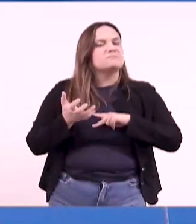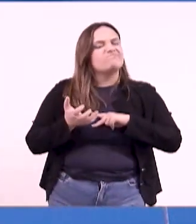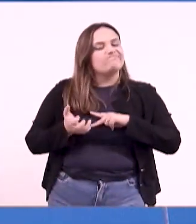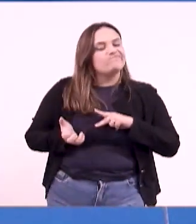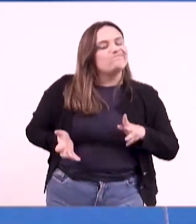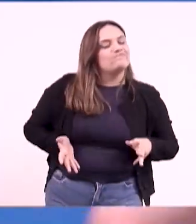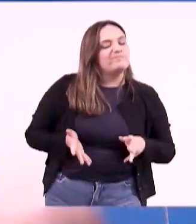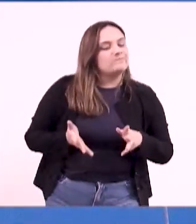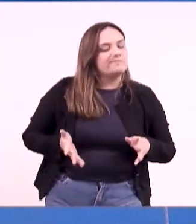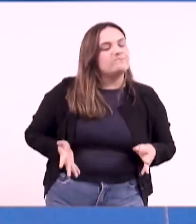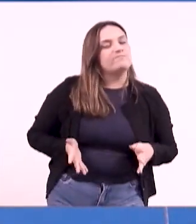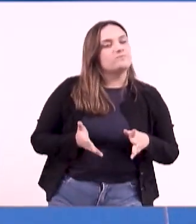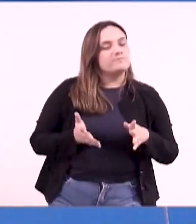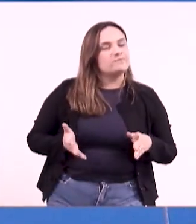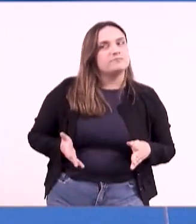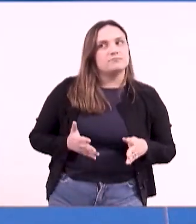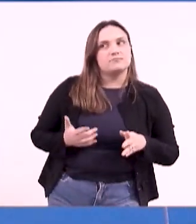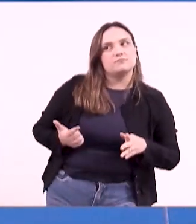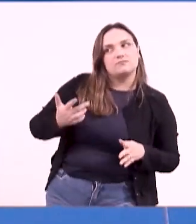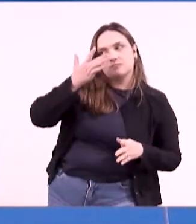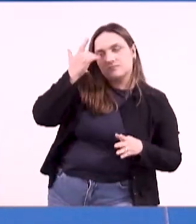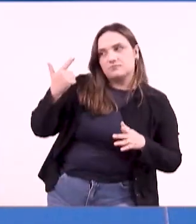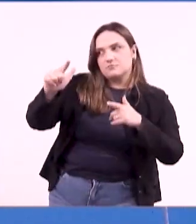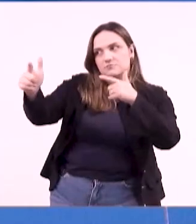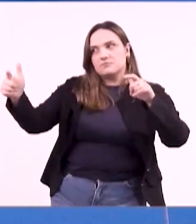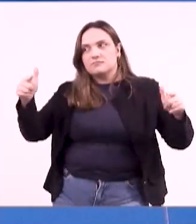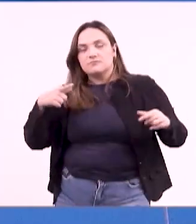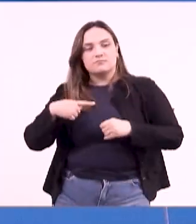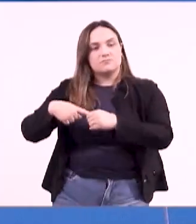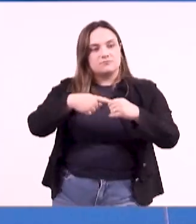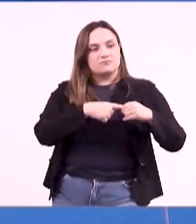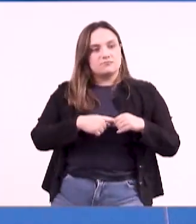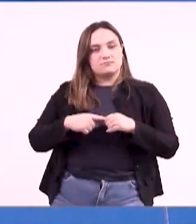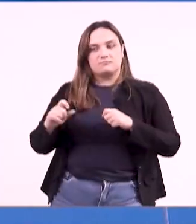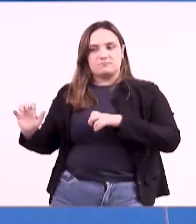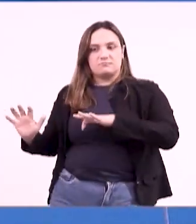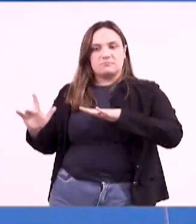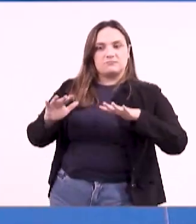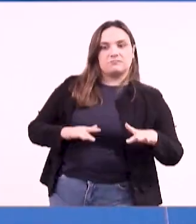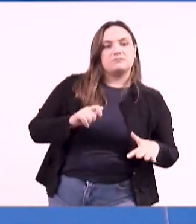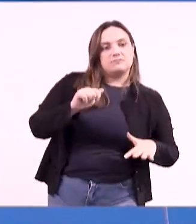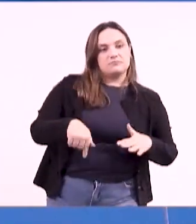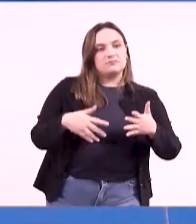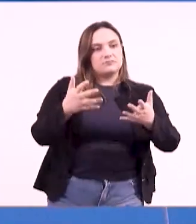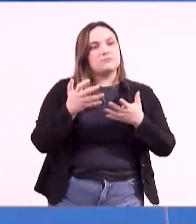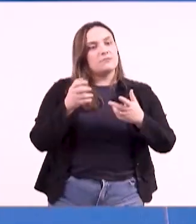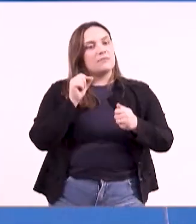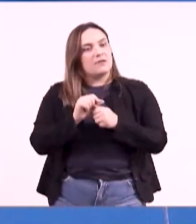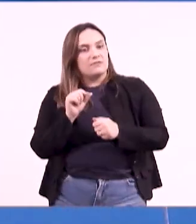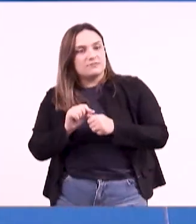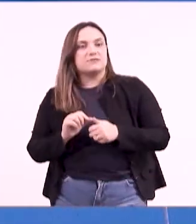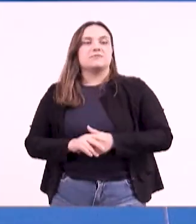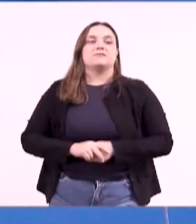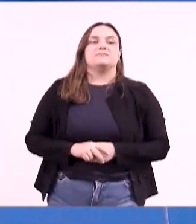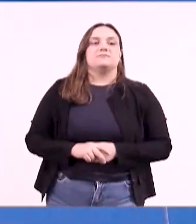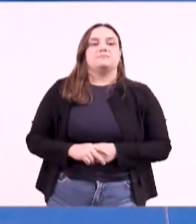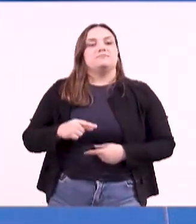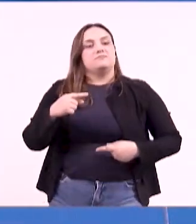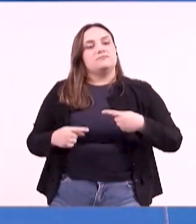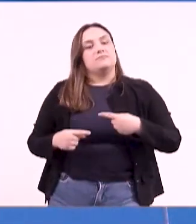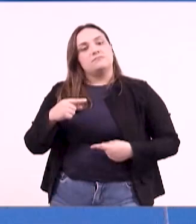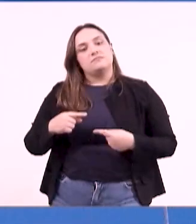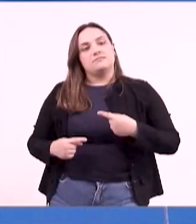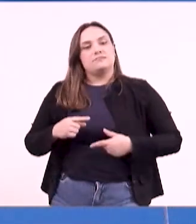incentivadores fora de Douradina que tem interesse de fazer essa